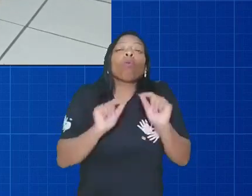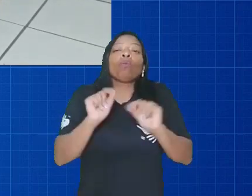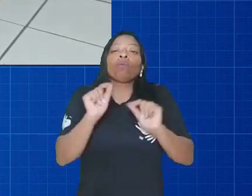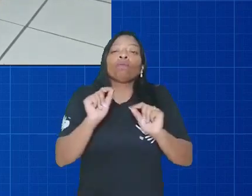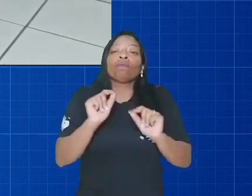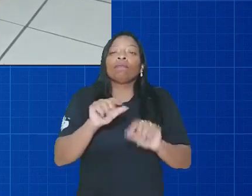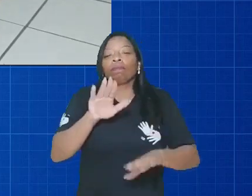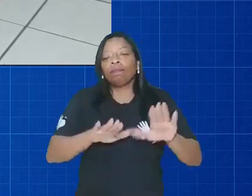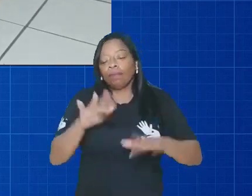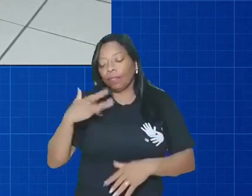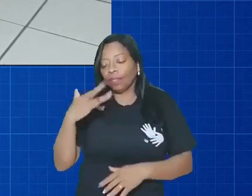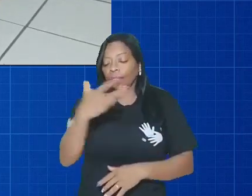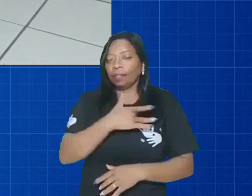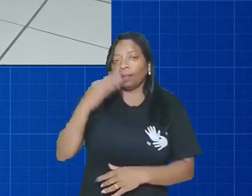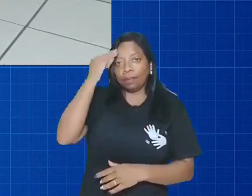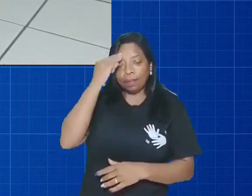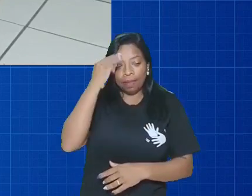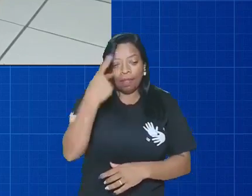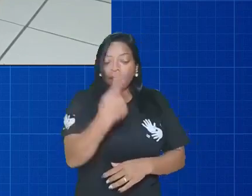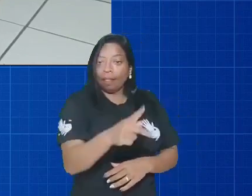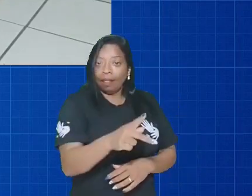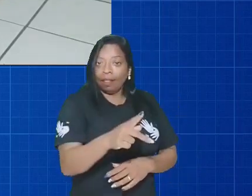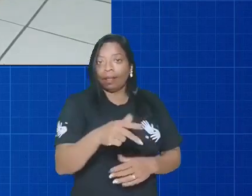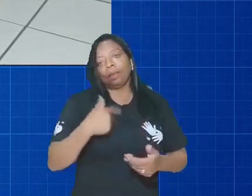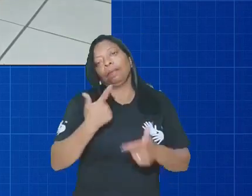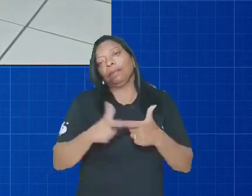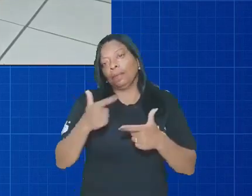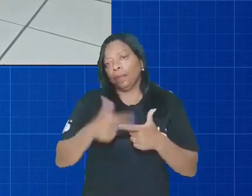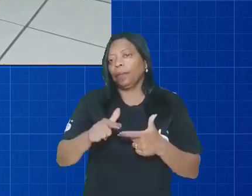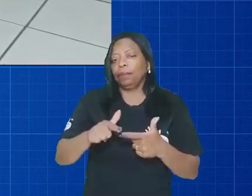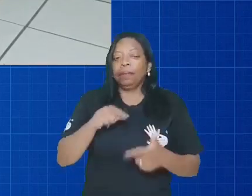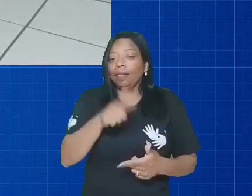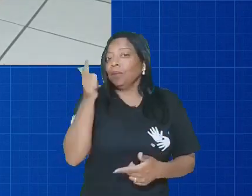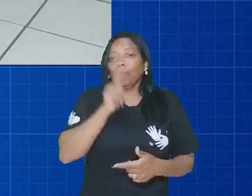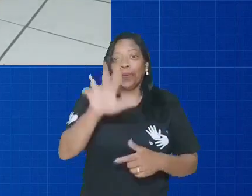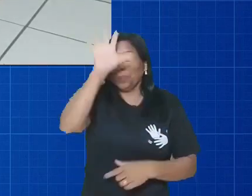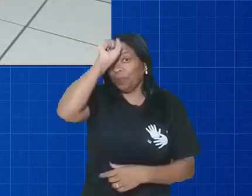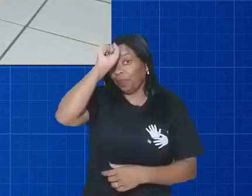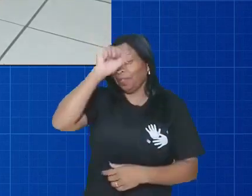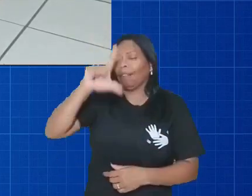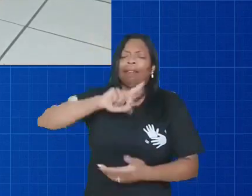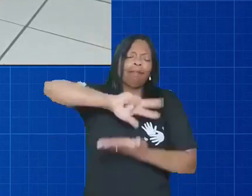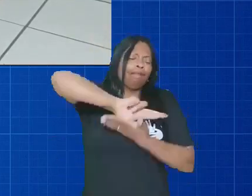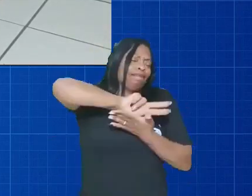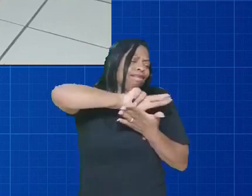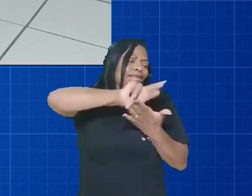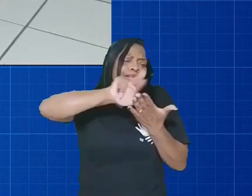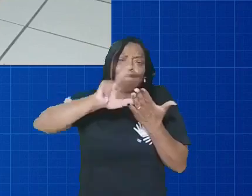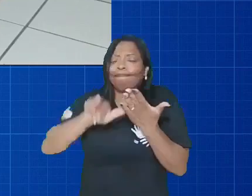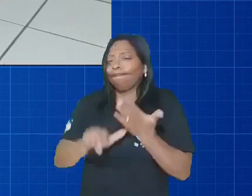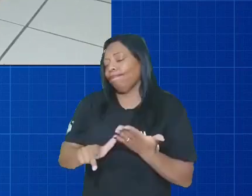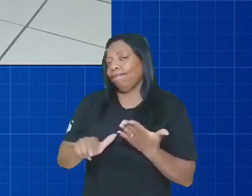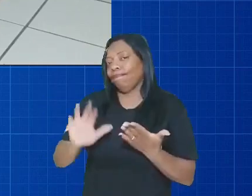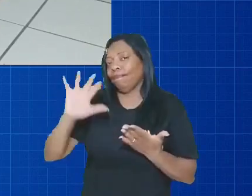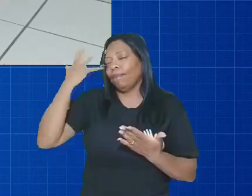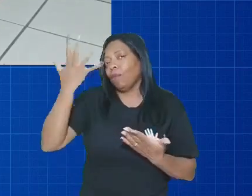que está atrapalhando esse aprendizado? Então, vejam que existem muitas alternativas, é multifatorial